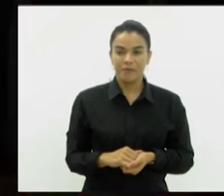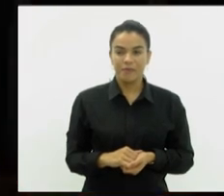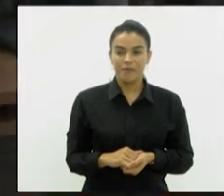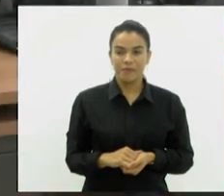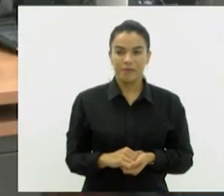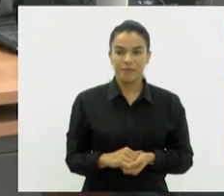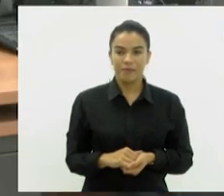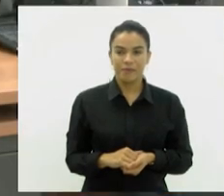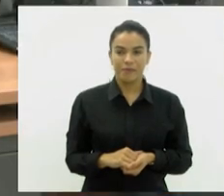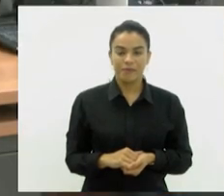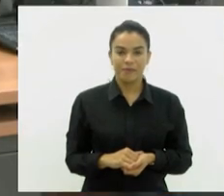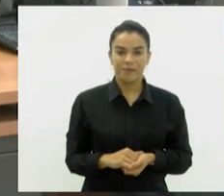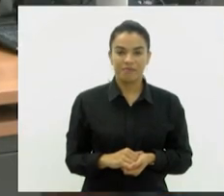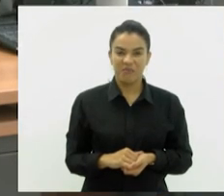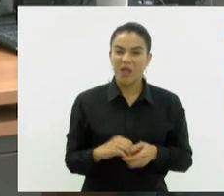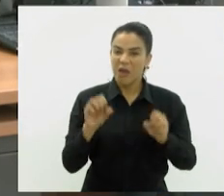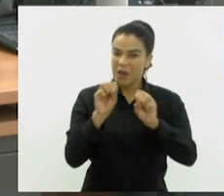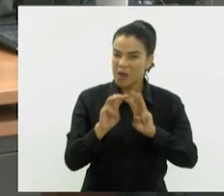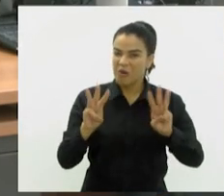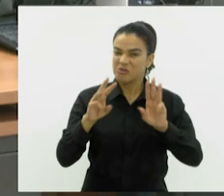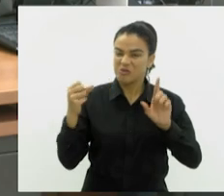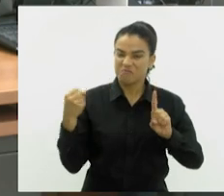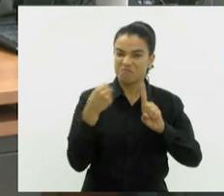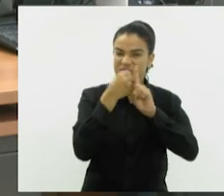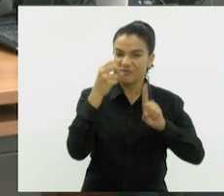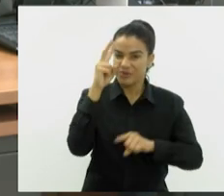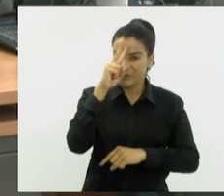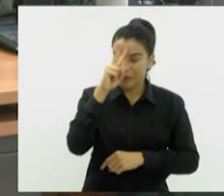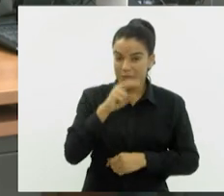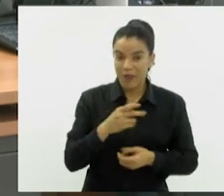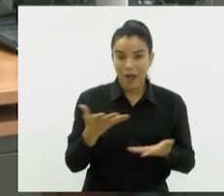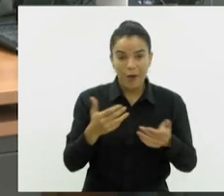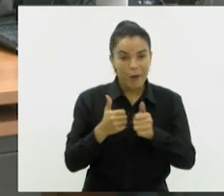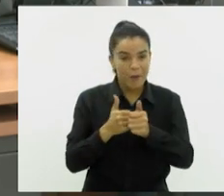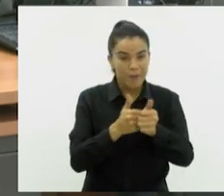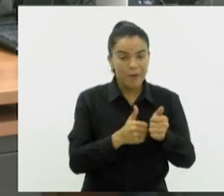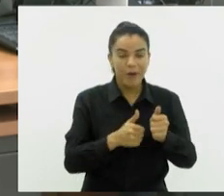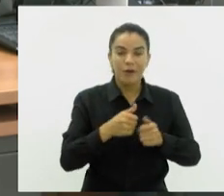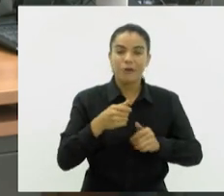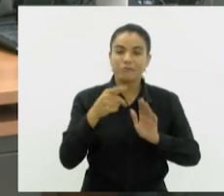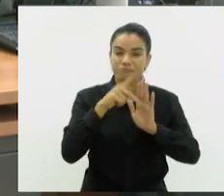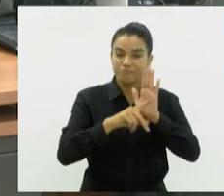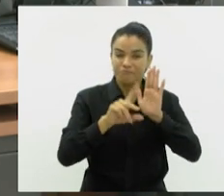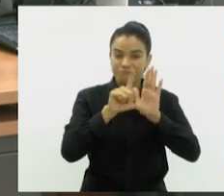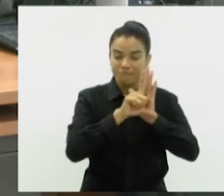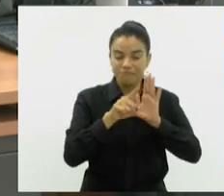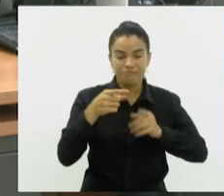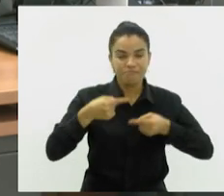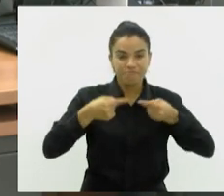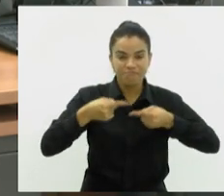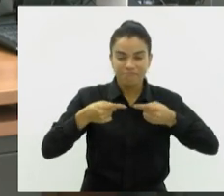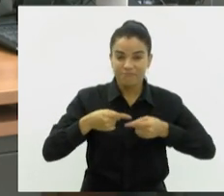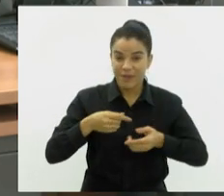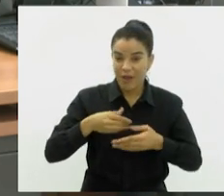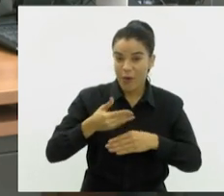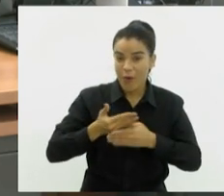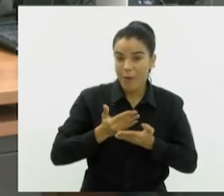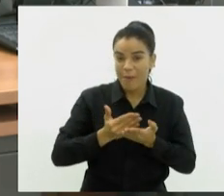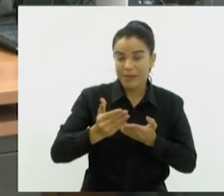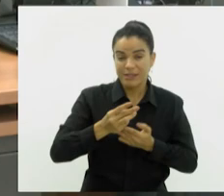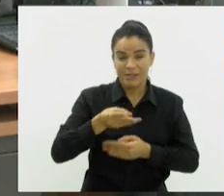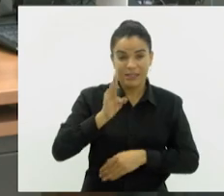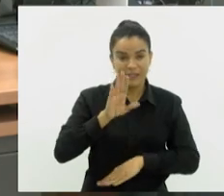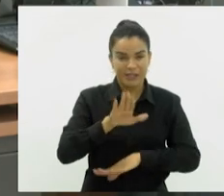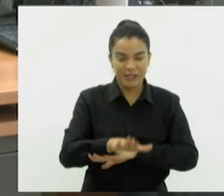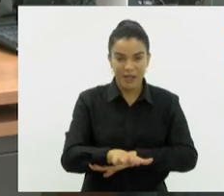pessoas é um show histórico acompanha agora os projetos que vão ser discutidos hoje no plenário às 3 da tarde com